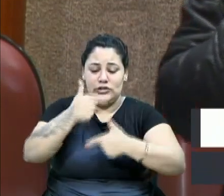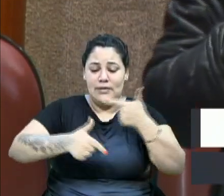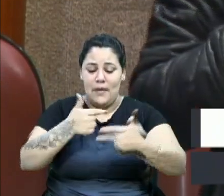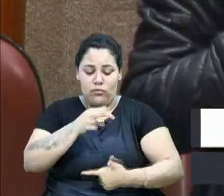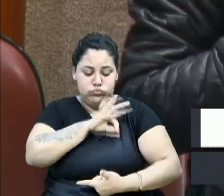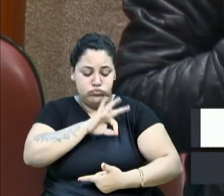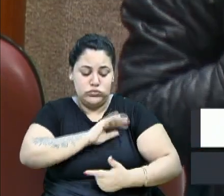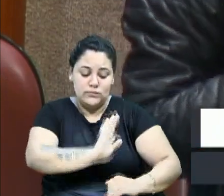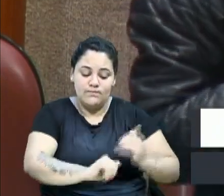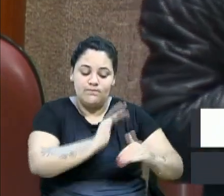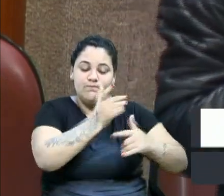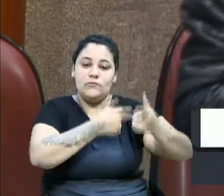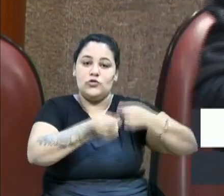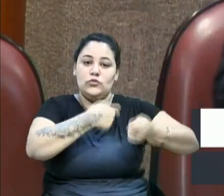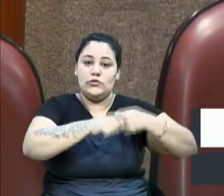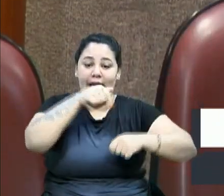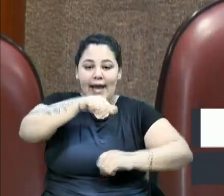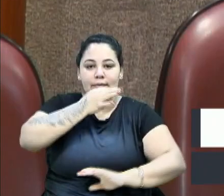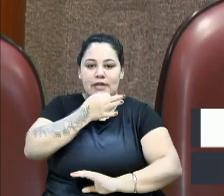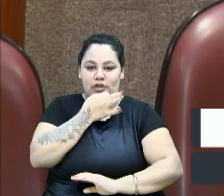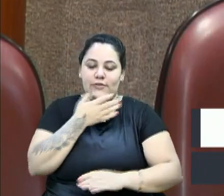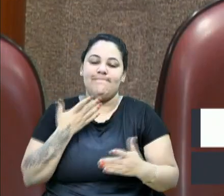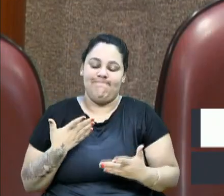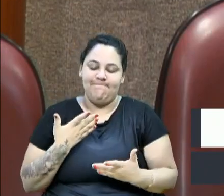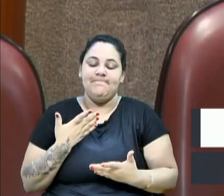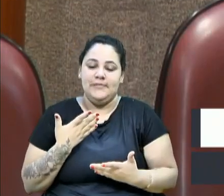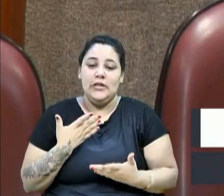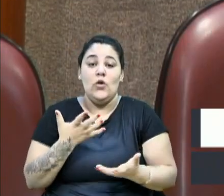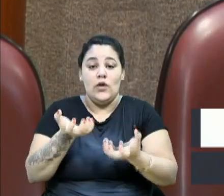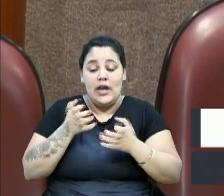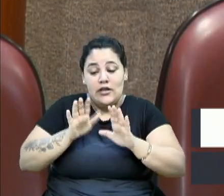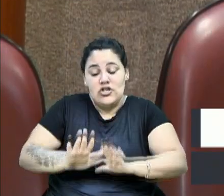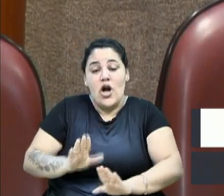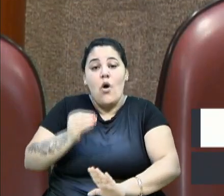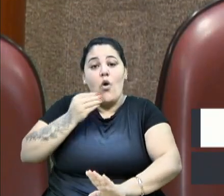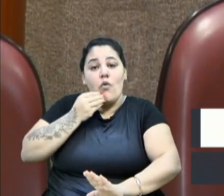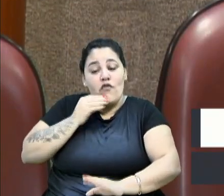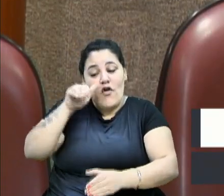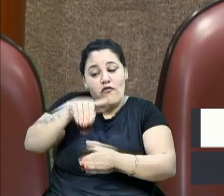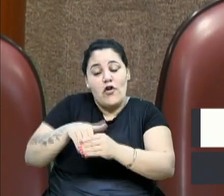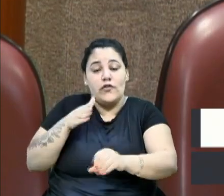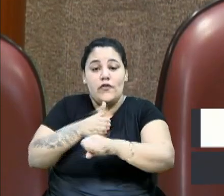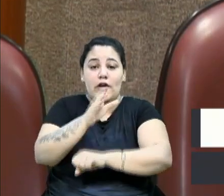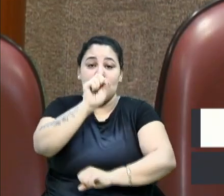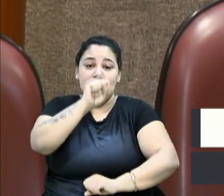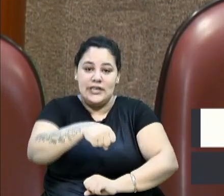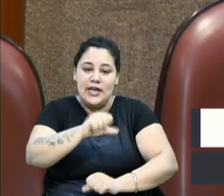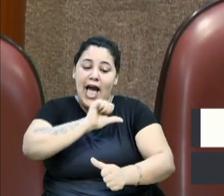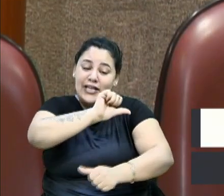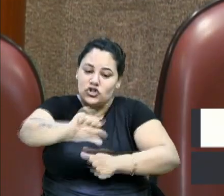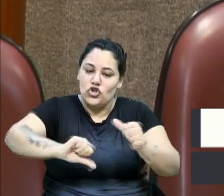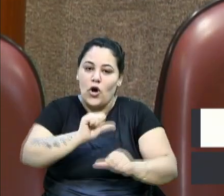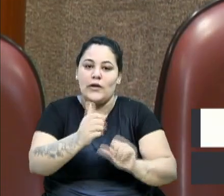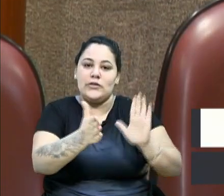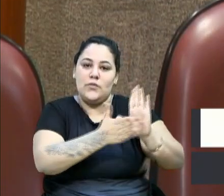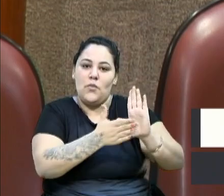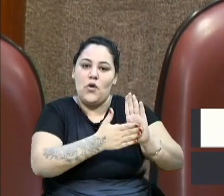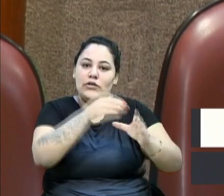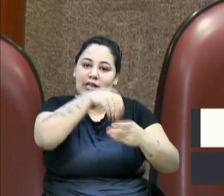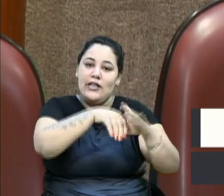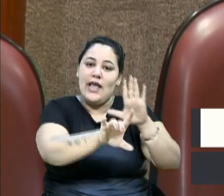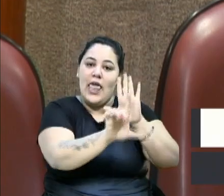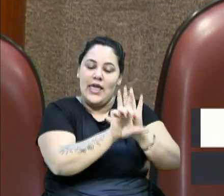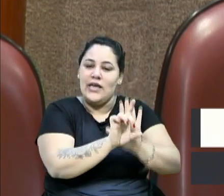e desenvolvimento econômico para a cidade de Caxias do Sul então quero deixar aqui obviamente votarei favorável essas mudanças propostas não